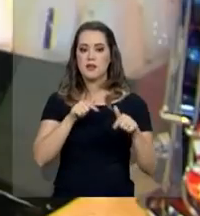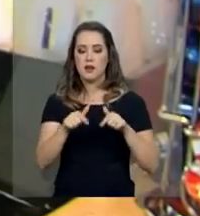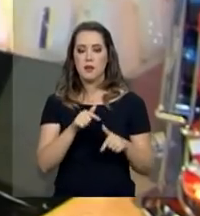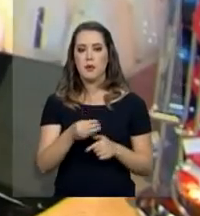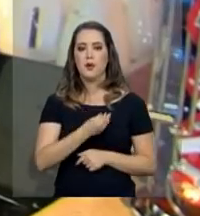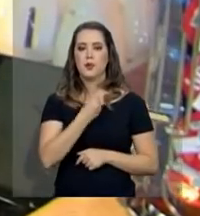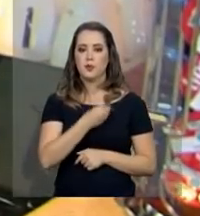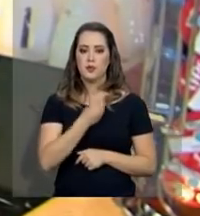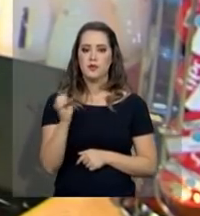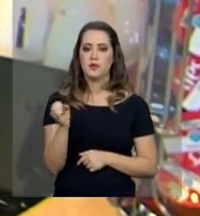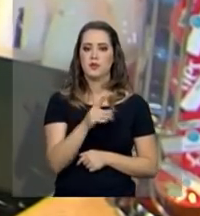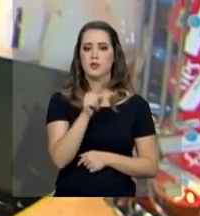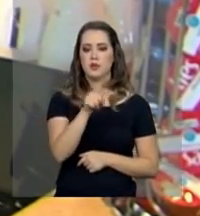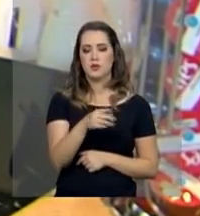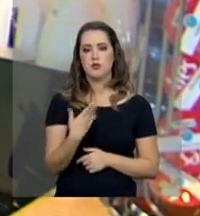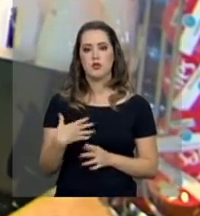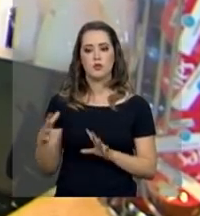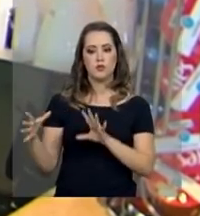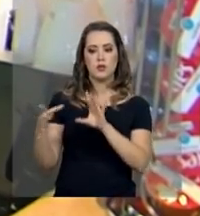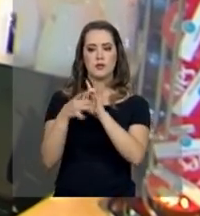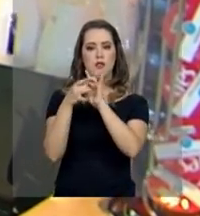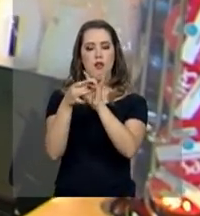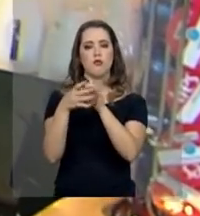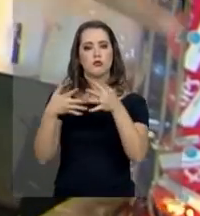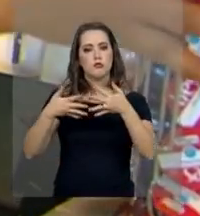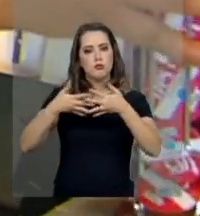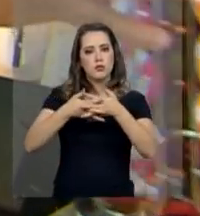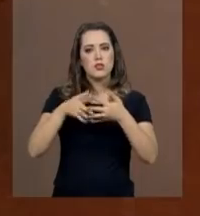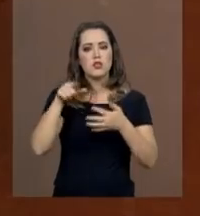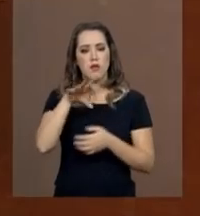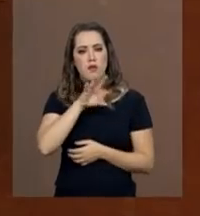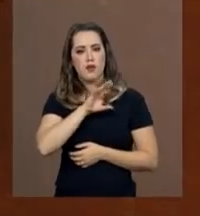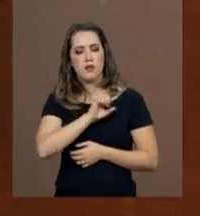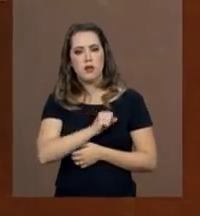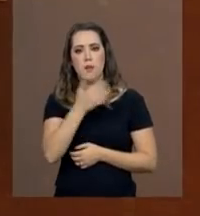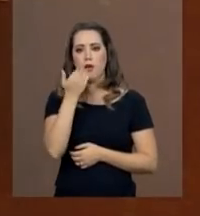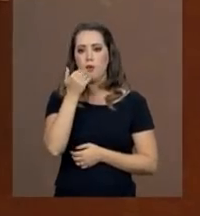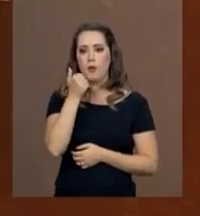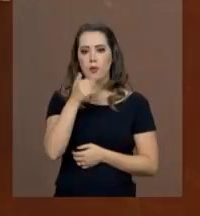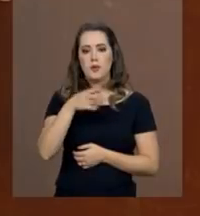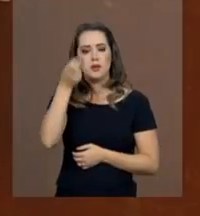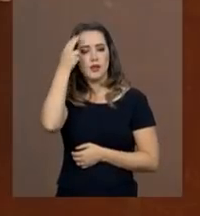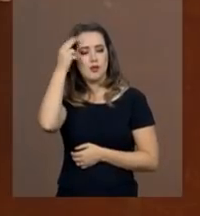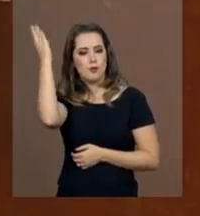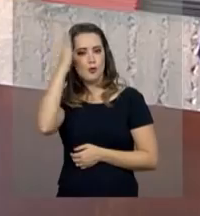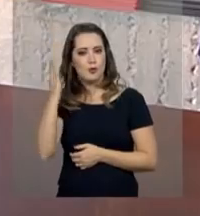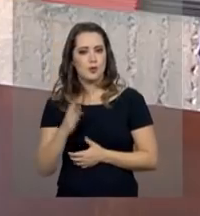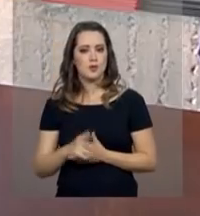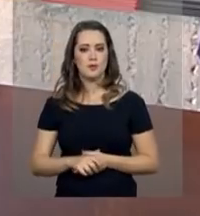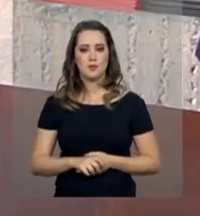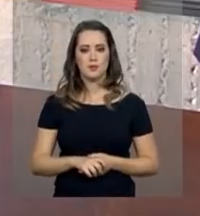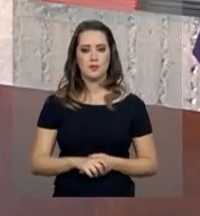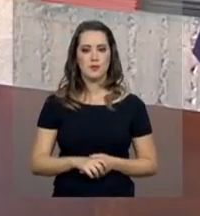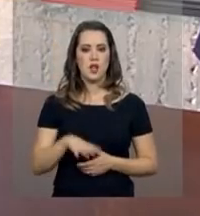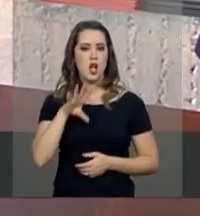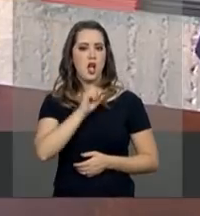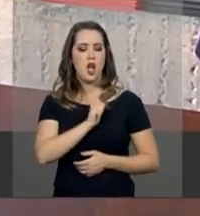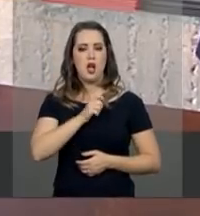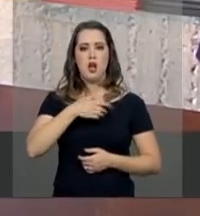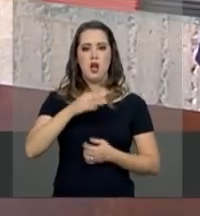Brasil. Marcos está integrado e já declara amor à comida e à cultura do país. Adoro a